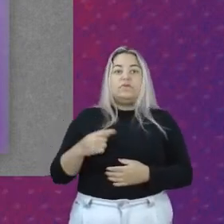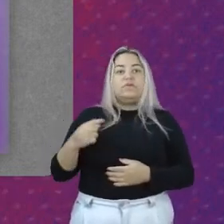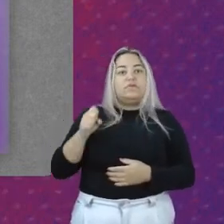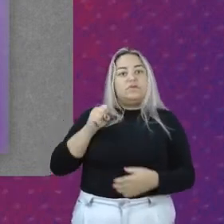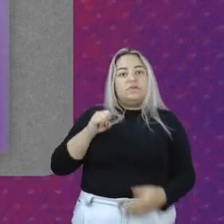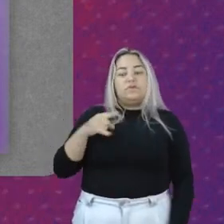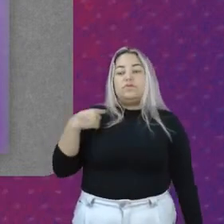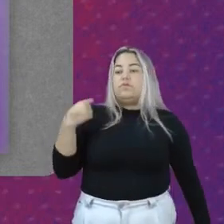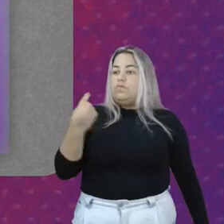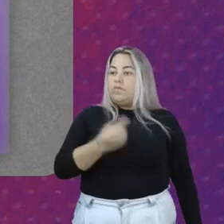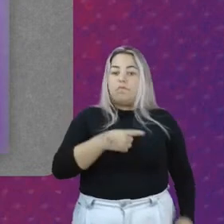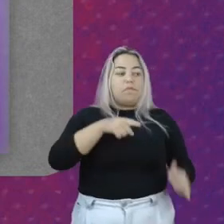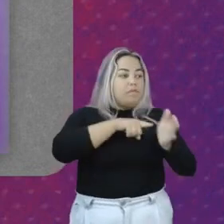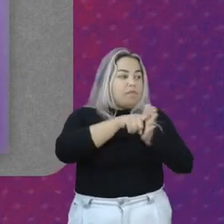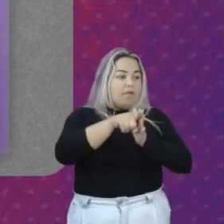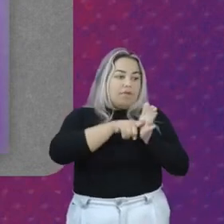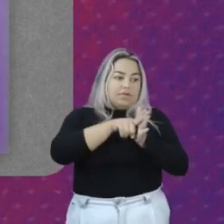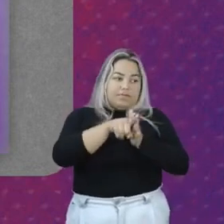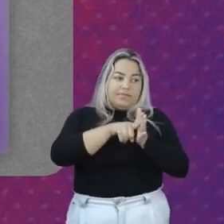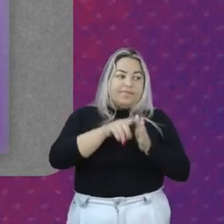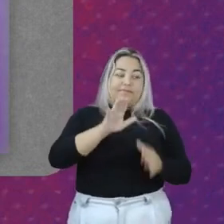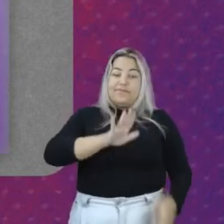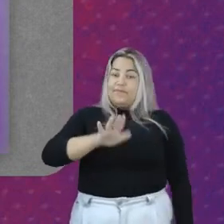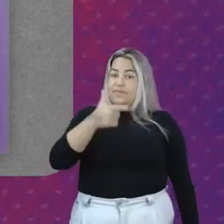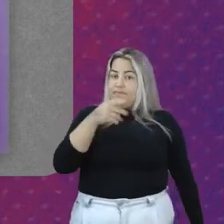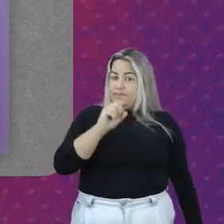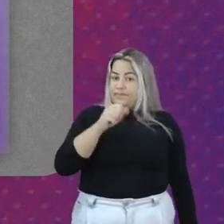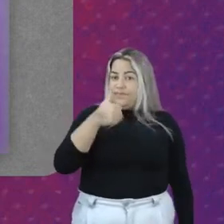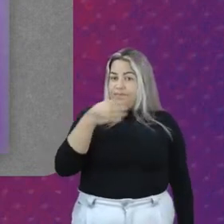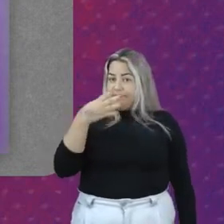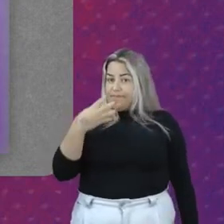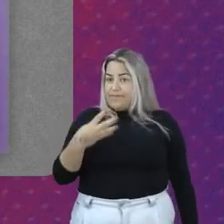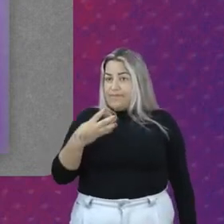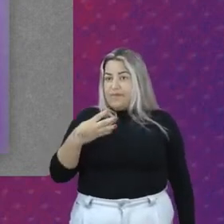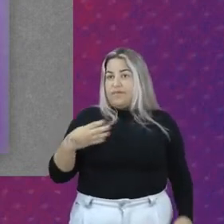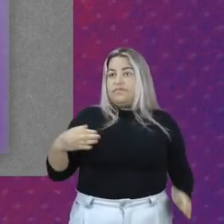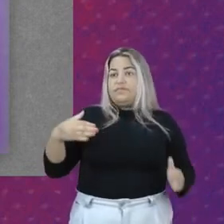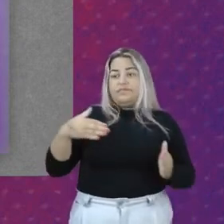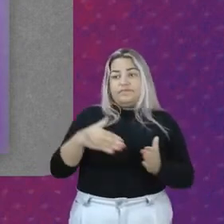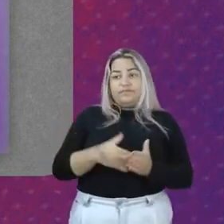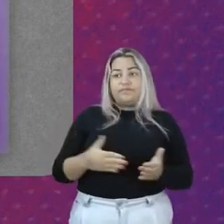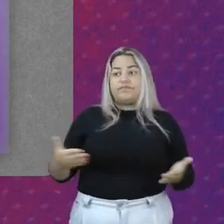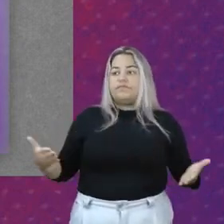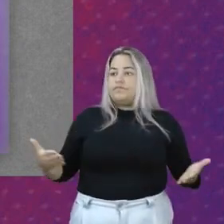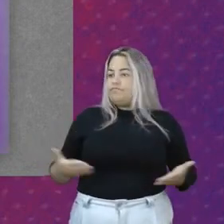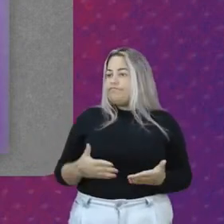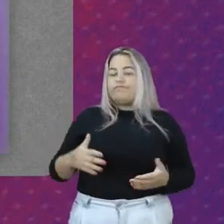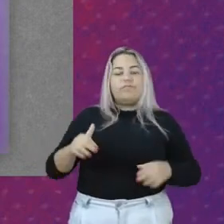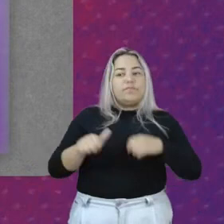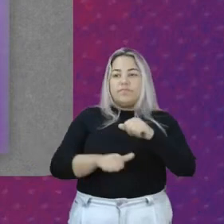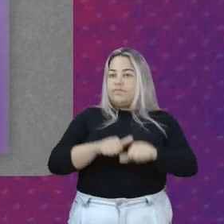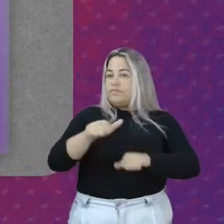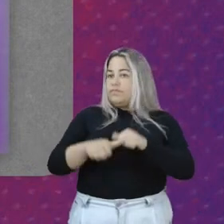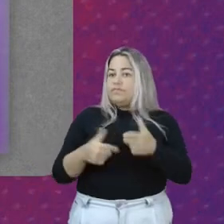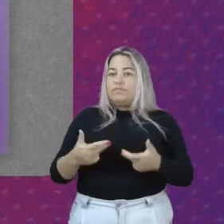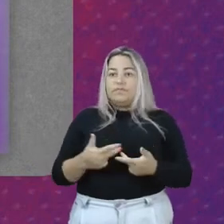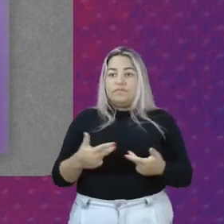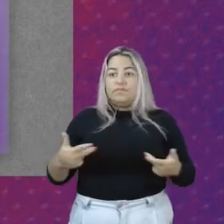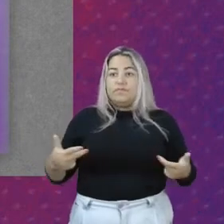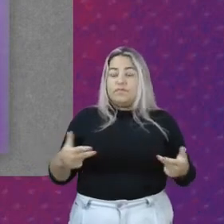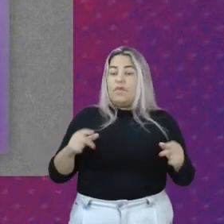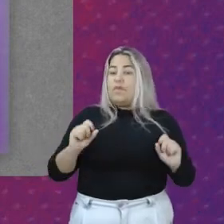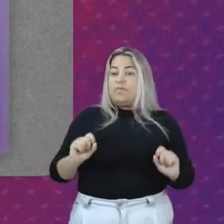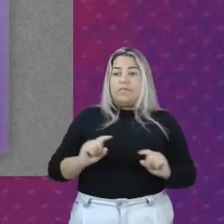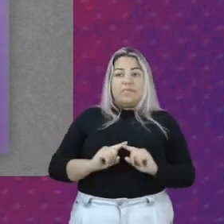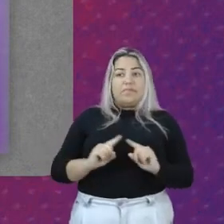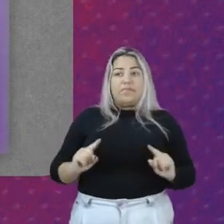for ver essa pesquisa da Plan Internacional de 2014, mas também atualmente, né, não mudou tanta coisa, já vi a segunda, mas não